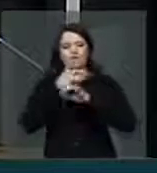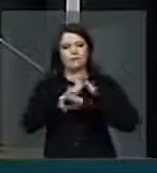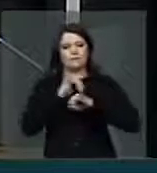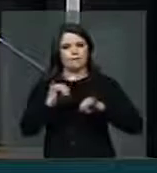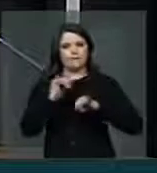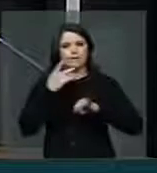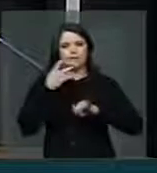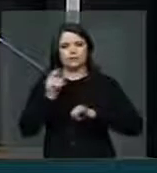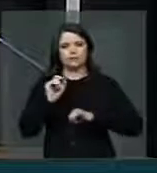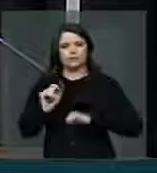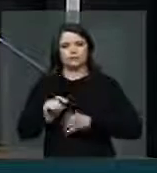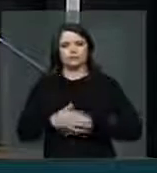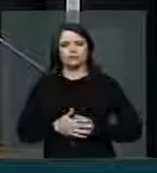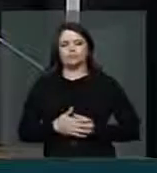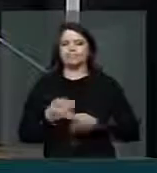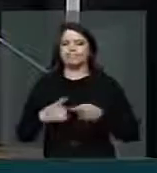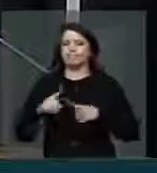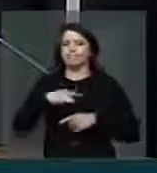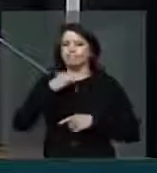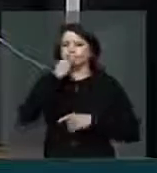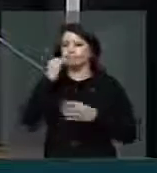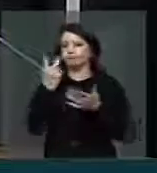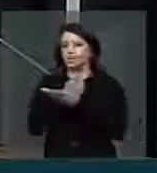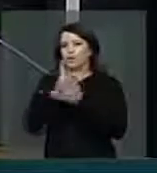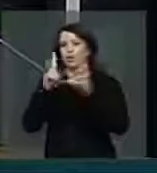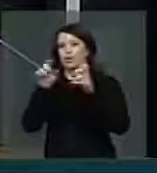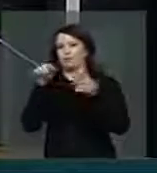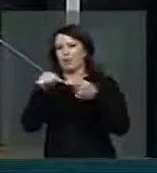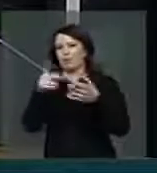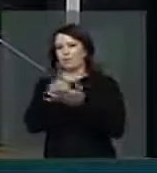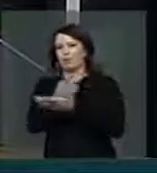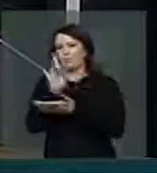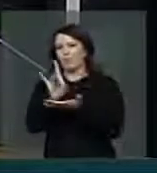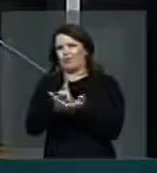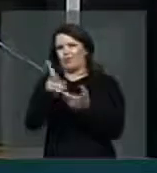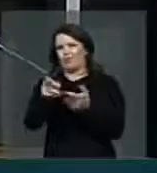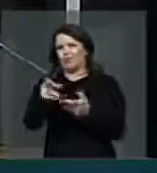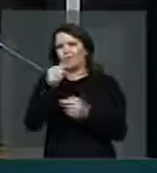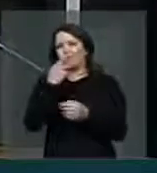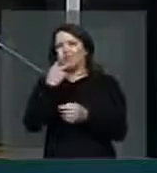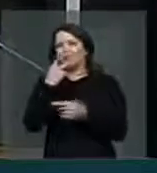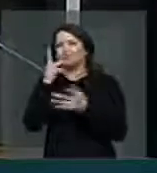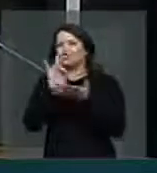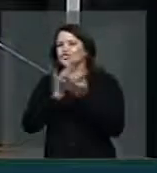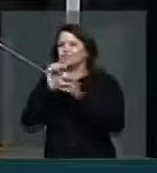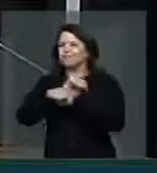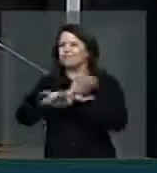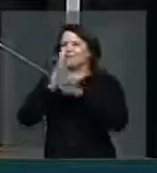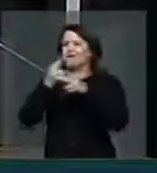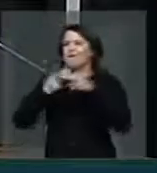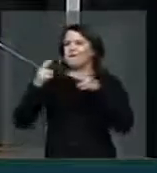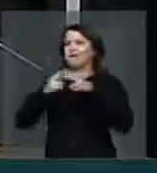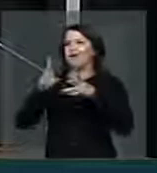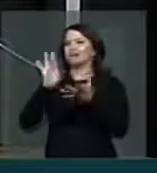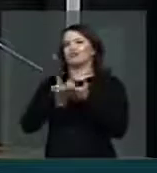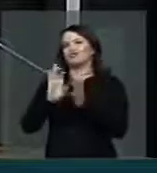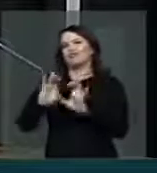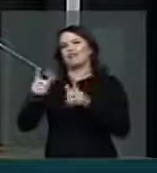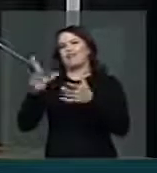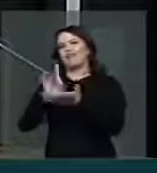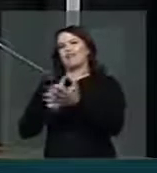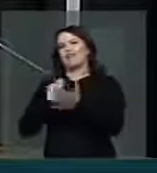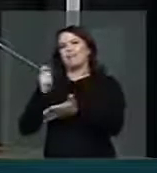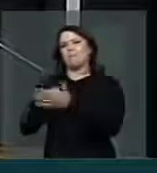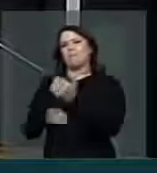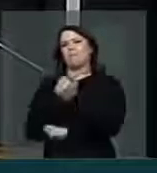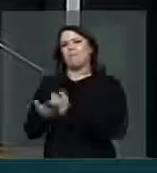informação de que, infelizmente, esse tipo de matéria, e neste caso, matéria cristalinamente bem evidente que é matéria paga,